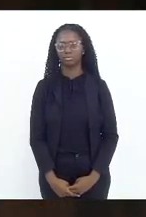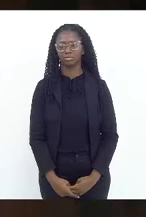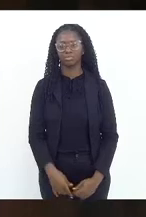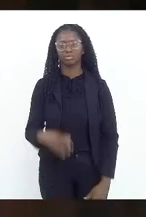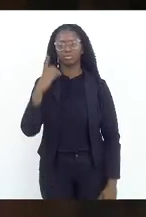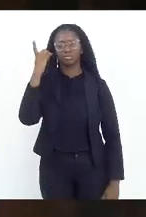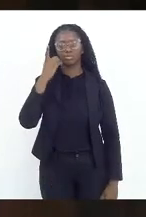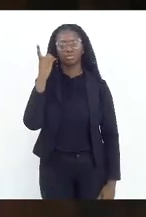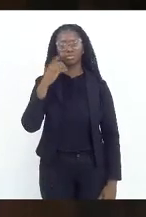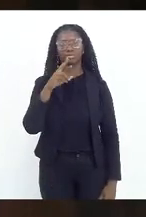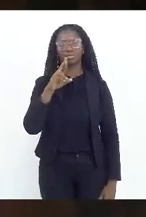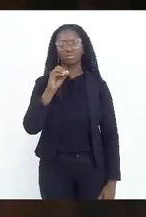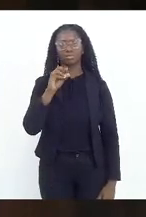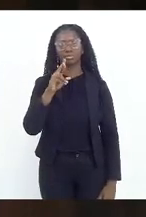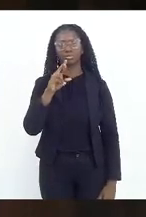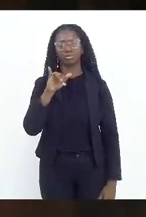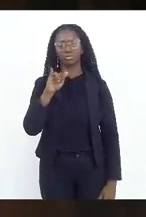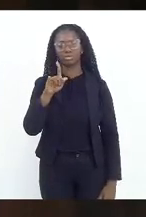Deputado Rodrigo Amorim.